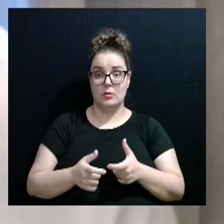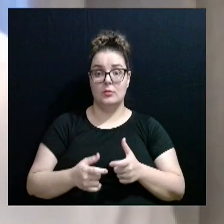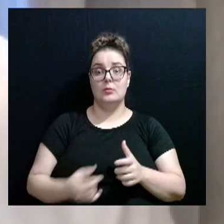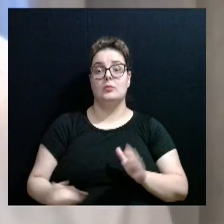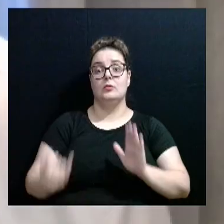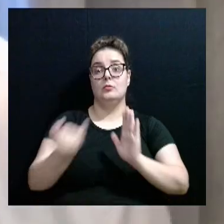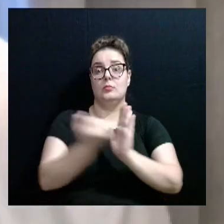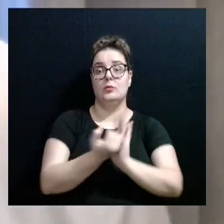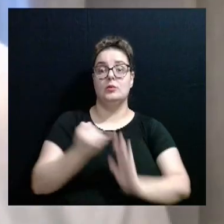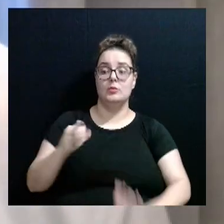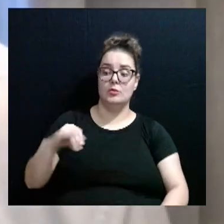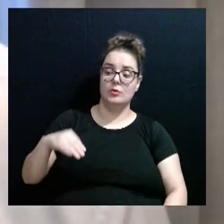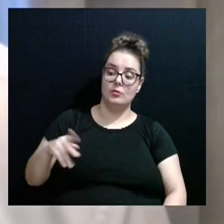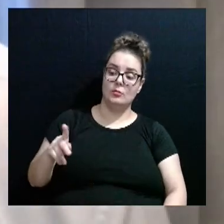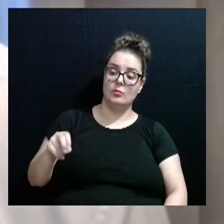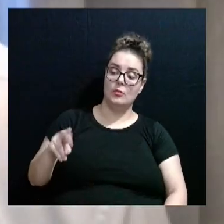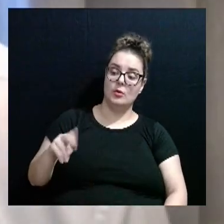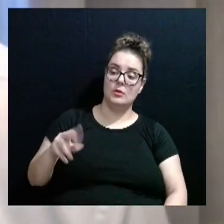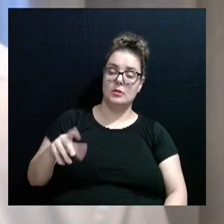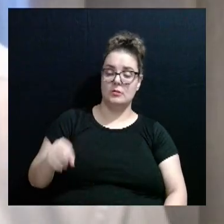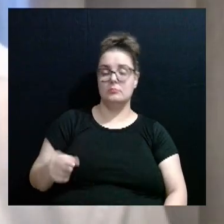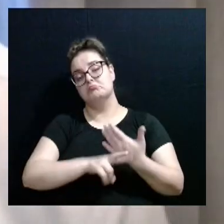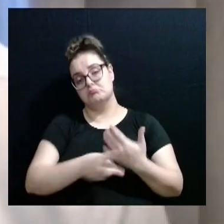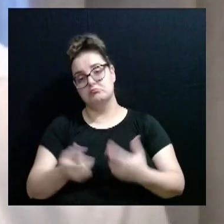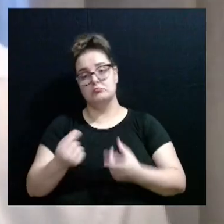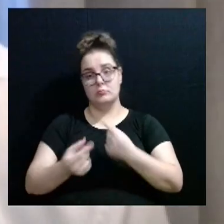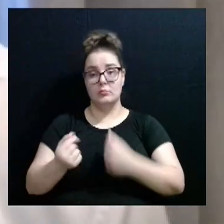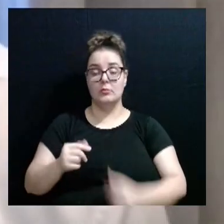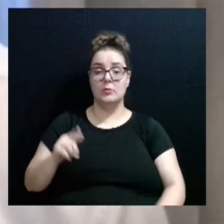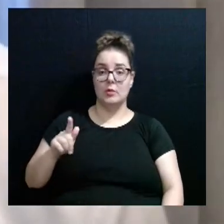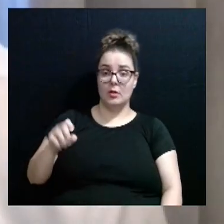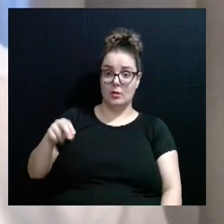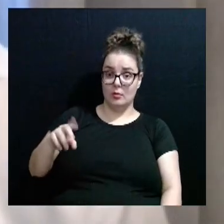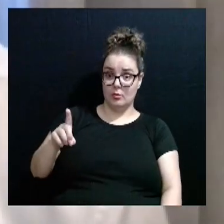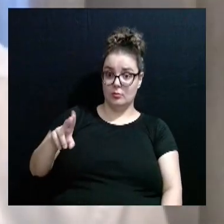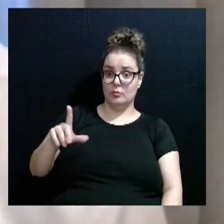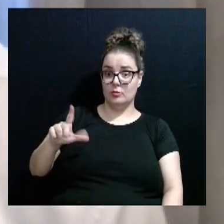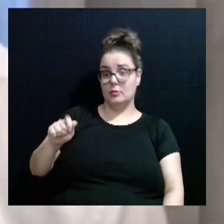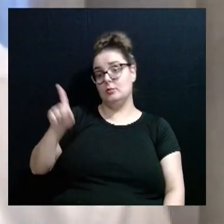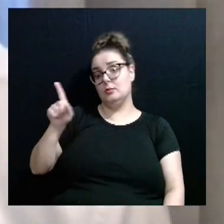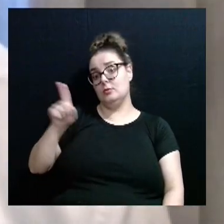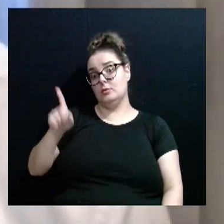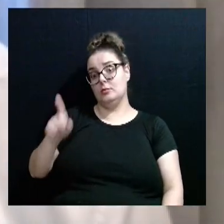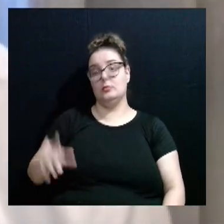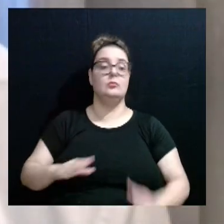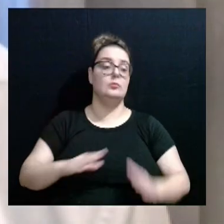acaba afetando o preço do produto na gôndola quando a gente vai lá na farmácia, no